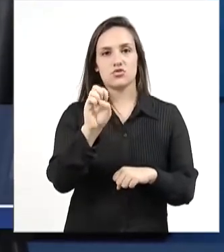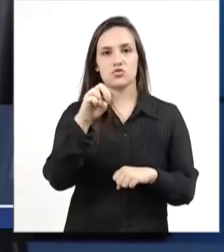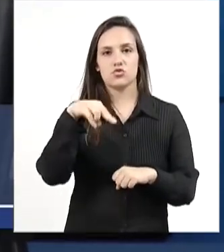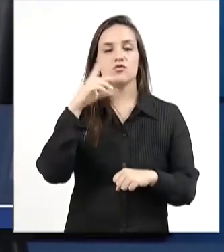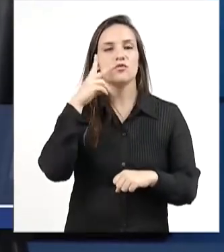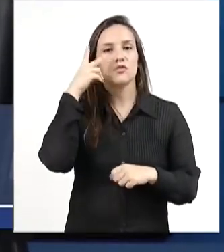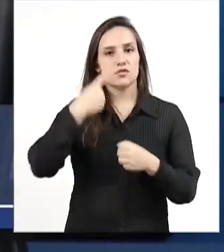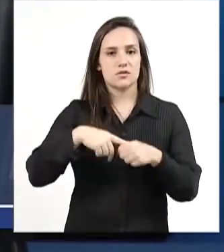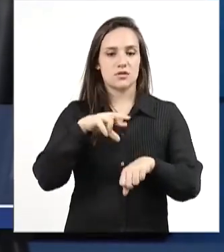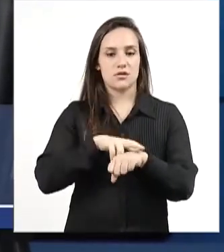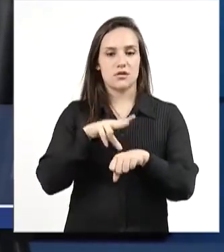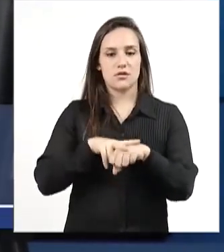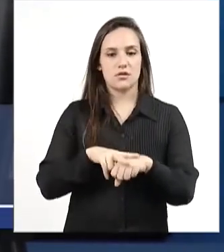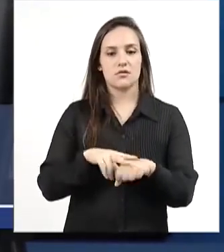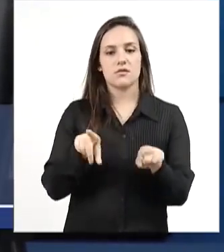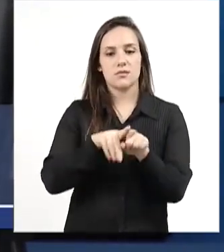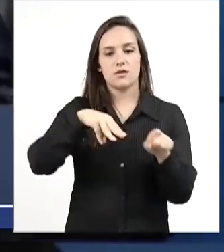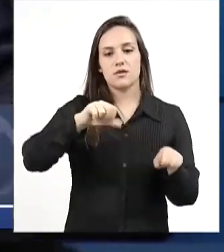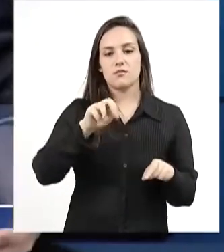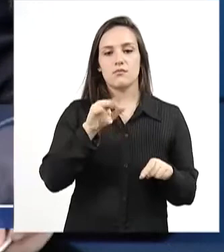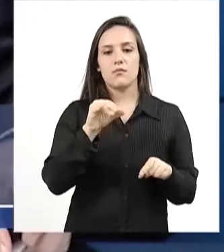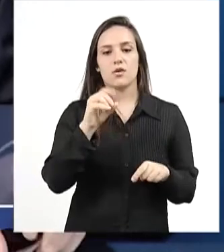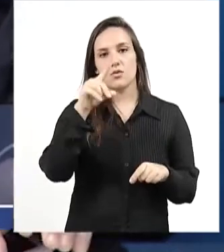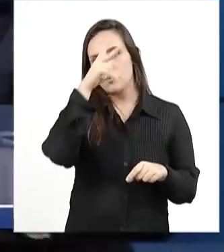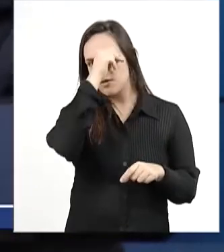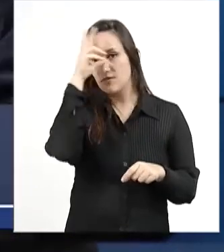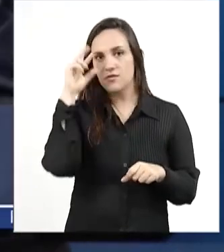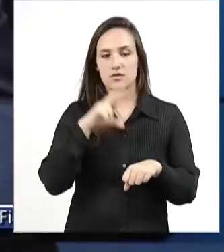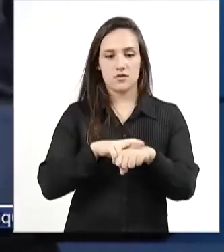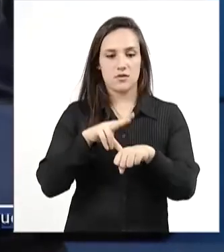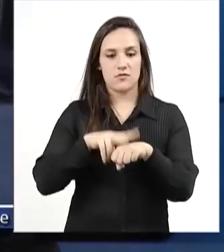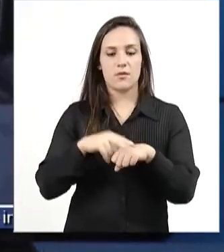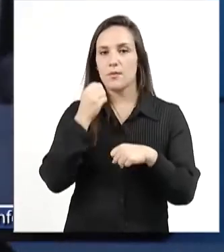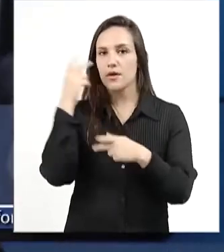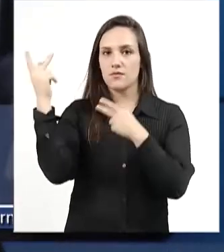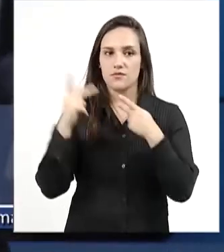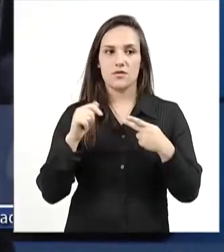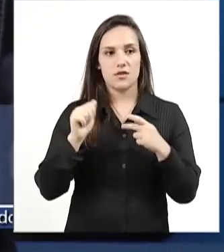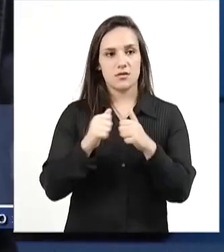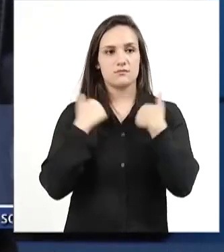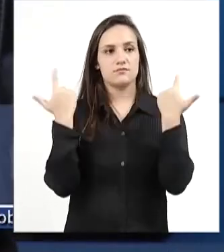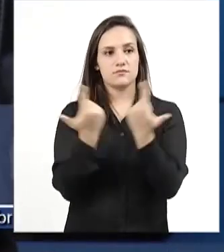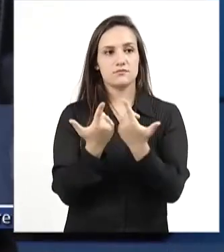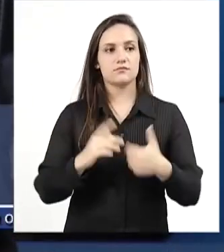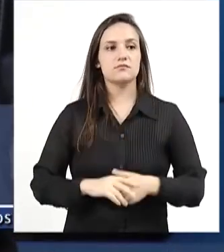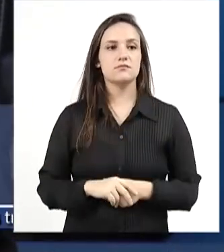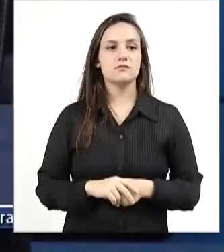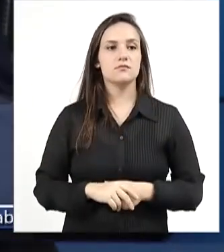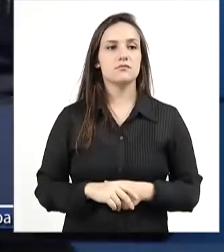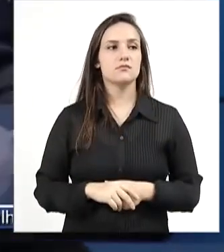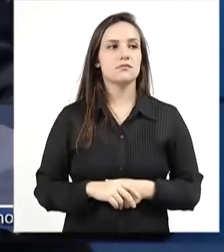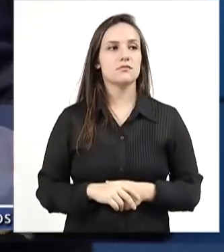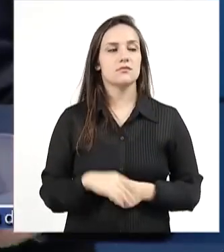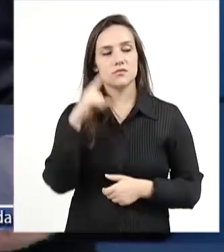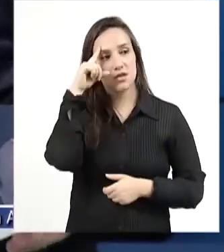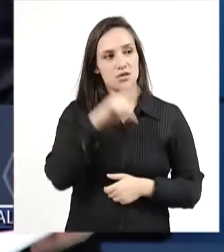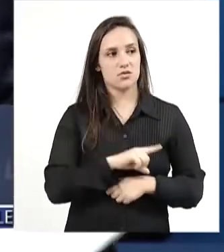Verde, e Mário Kruger, prefeito de Rio Verde. Sejam todos bem-vindos à Assembleia Legislativa.